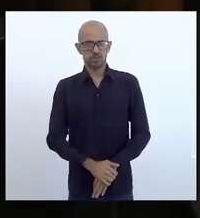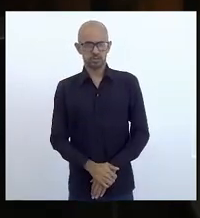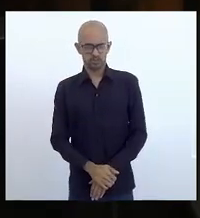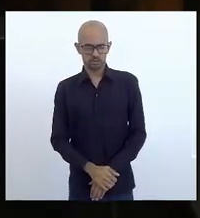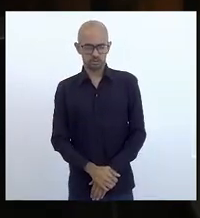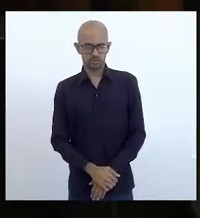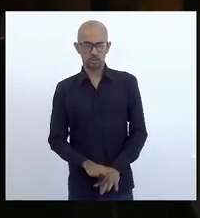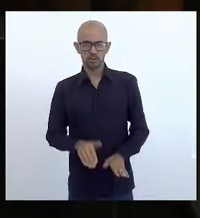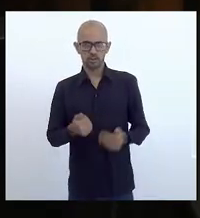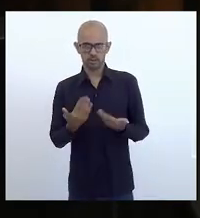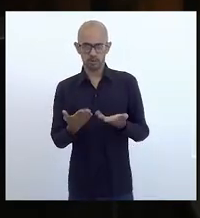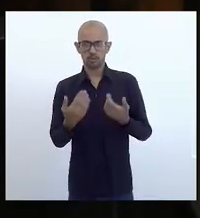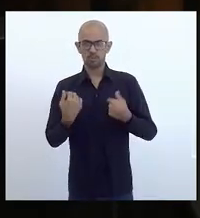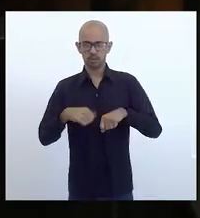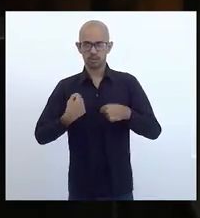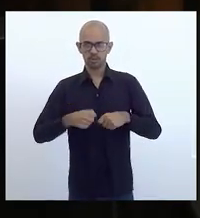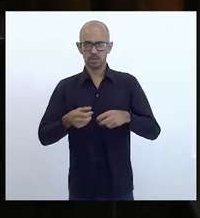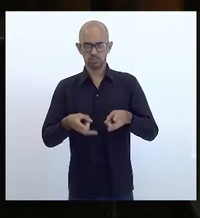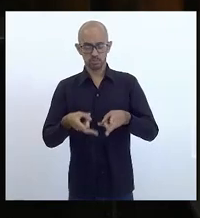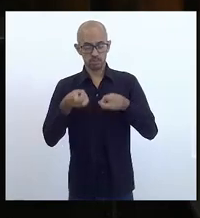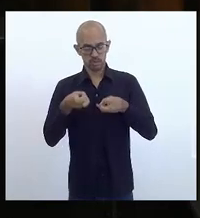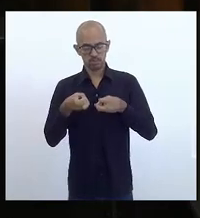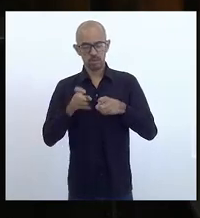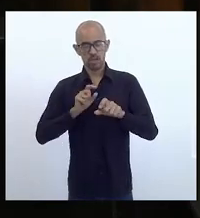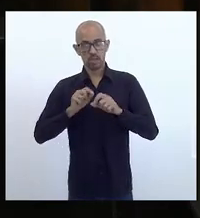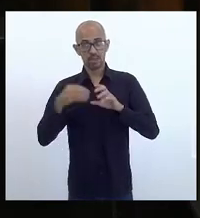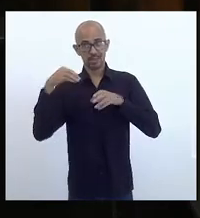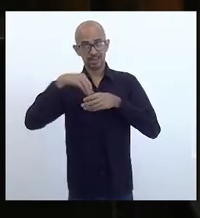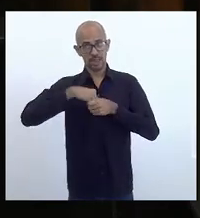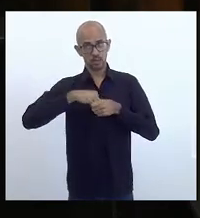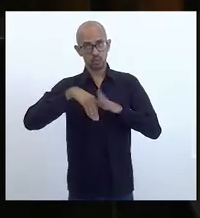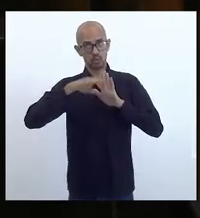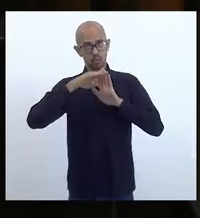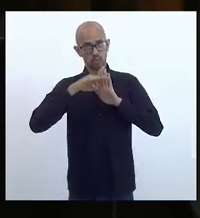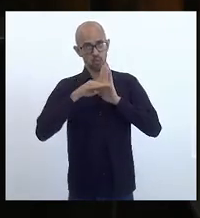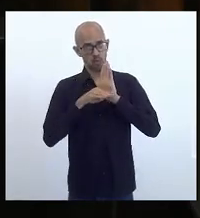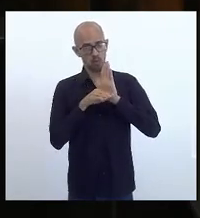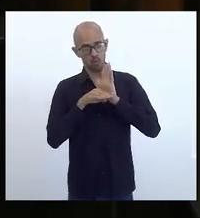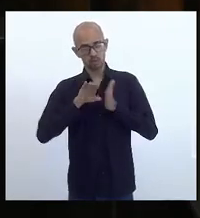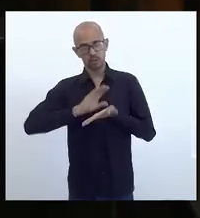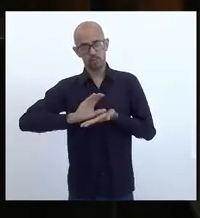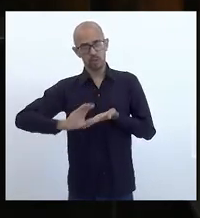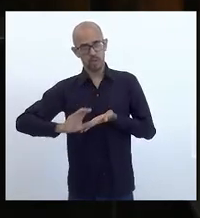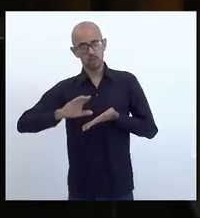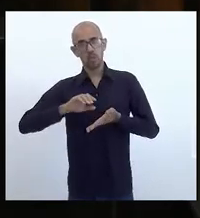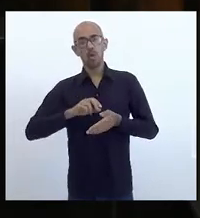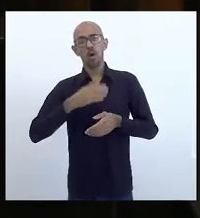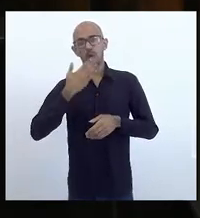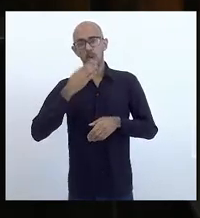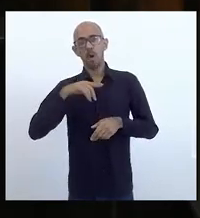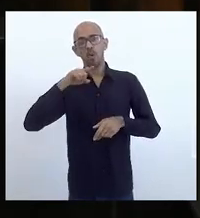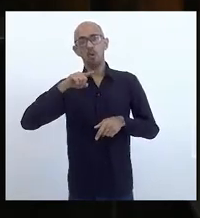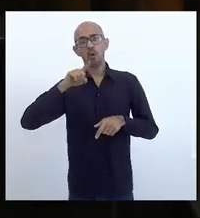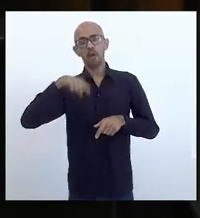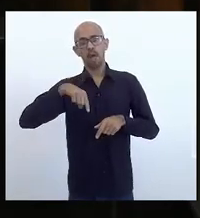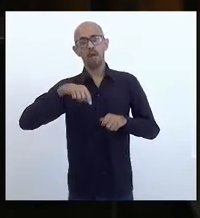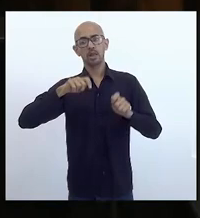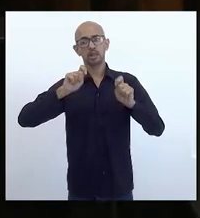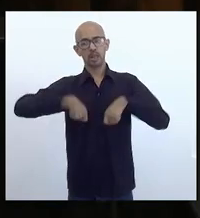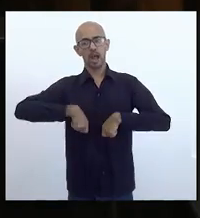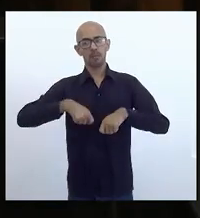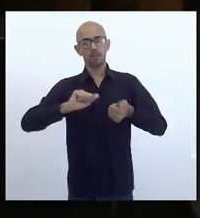que verificar, dentro do orçamento, o que podemos